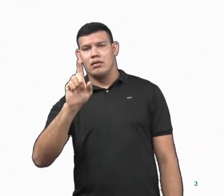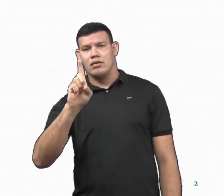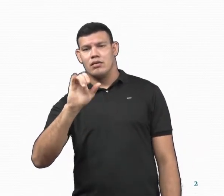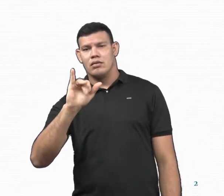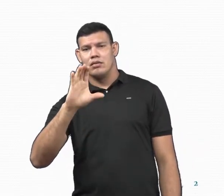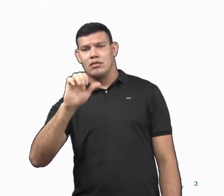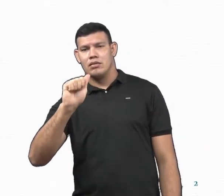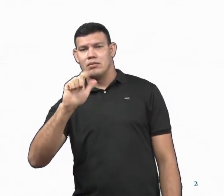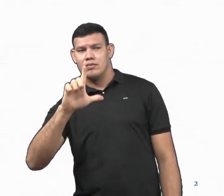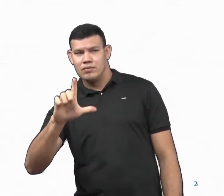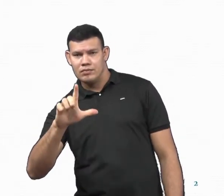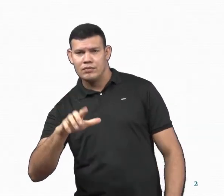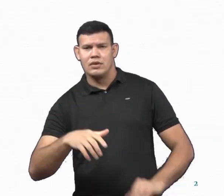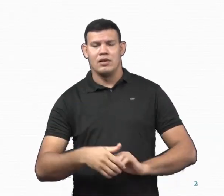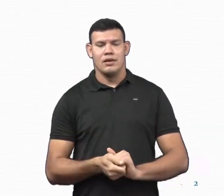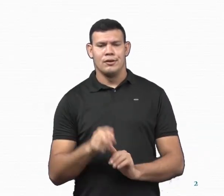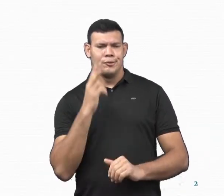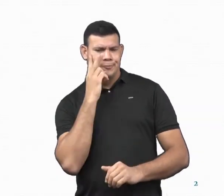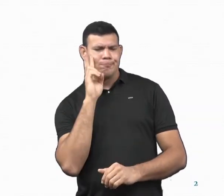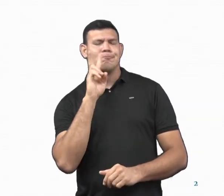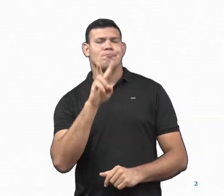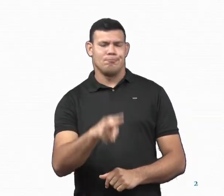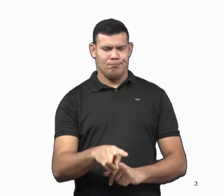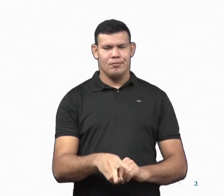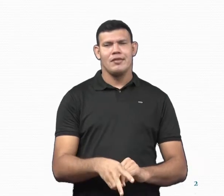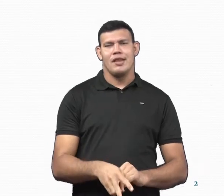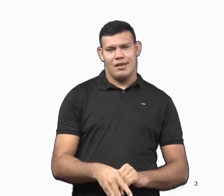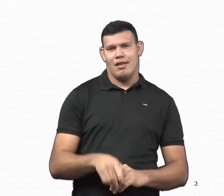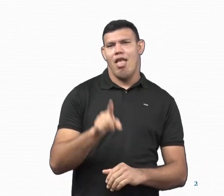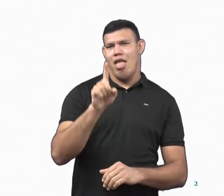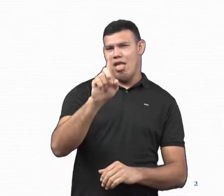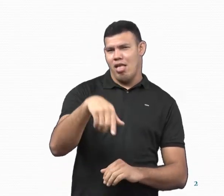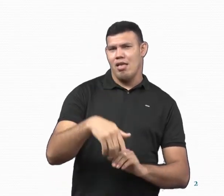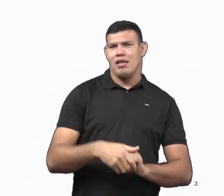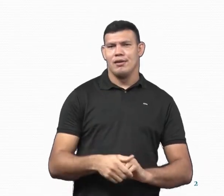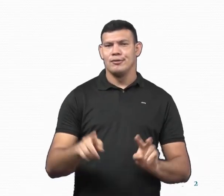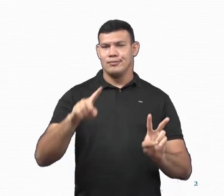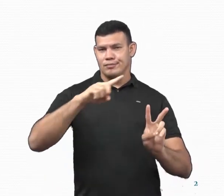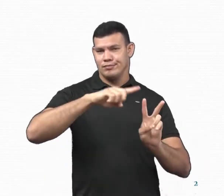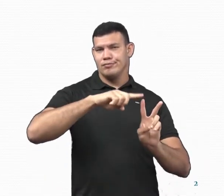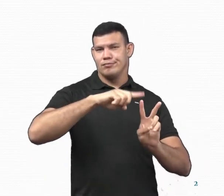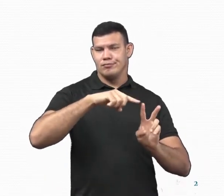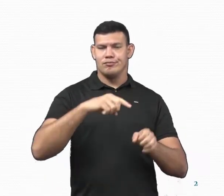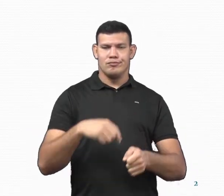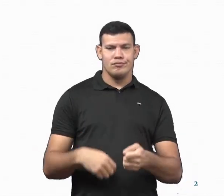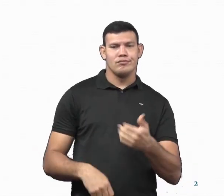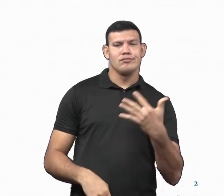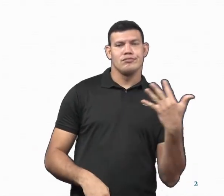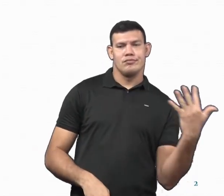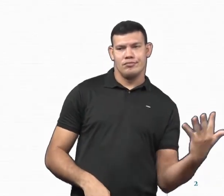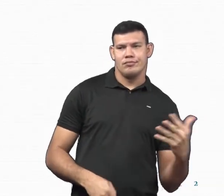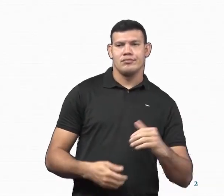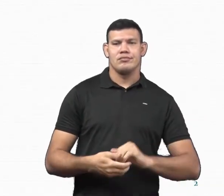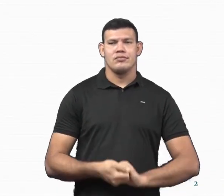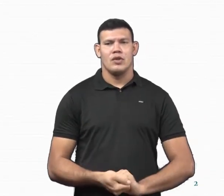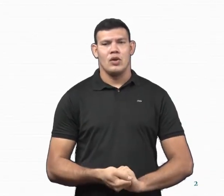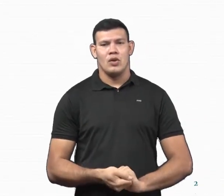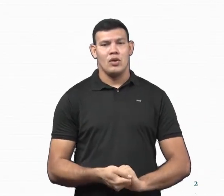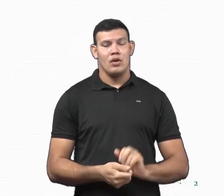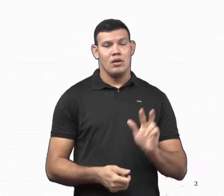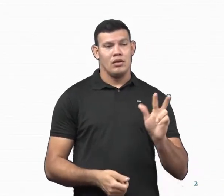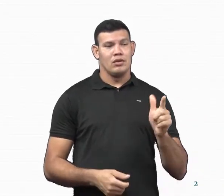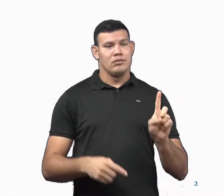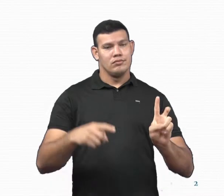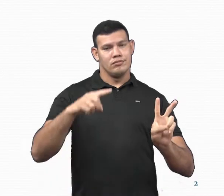que vocês verem ele, já sabe que estamos fazendo aí raízes, tá? Esse 2 que aparece ali em cima,